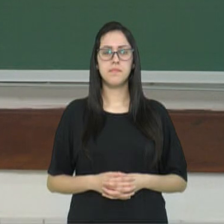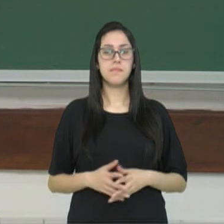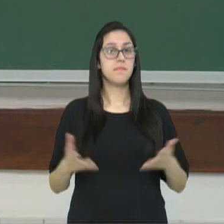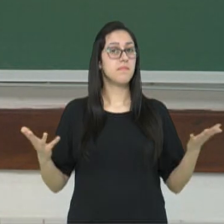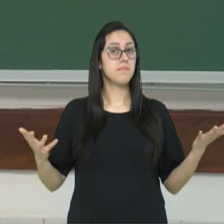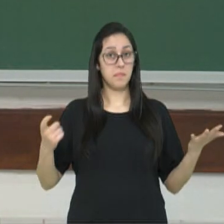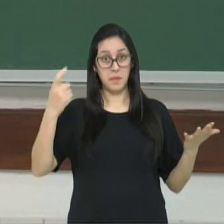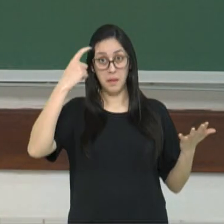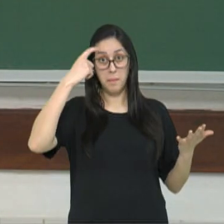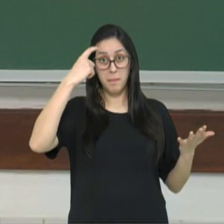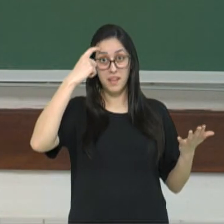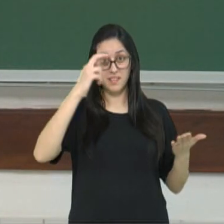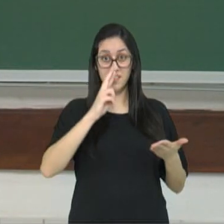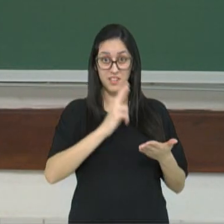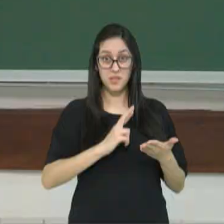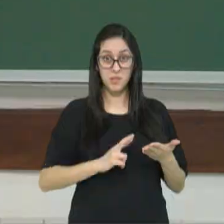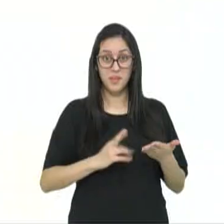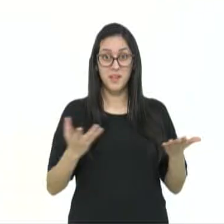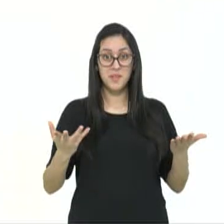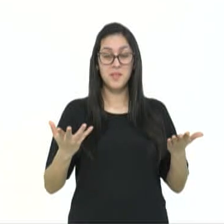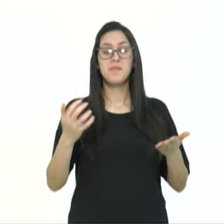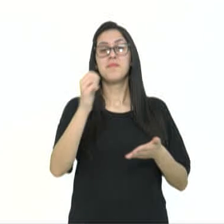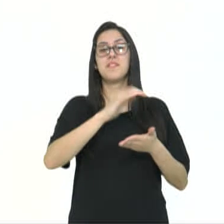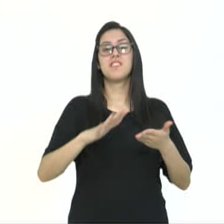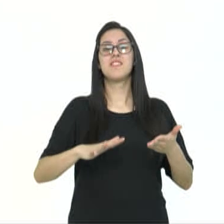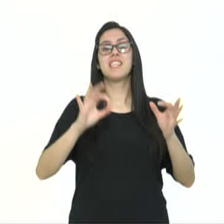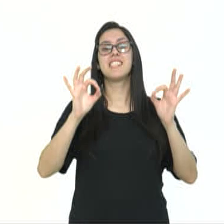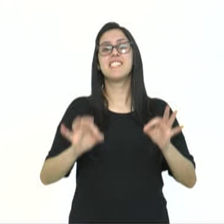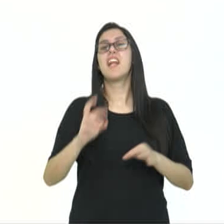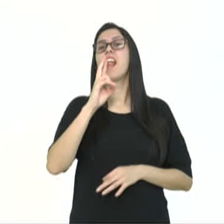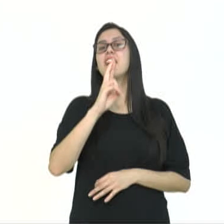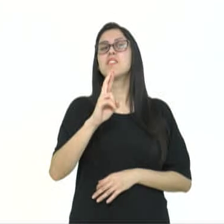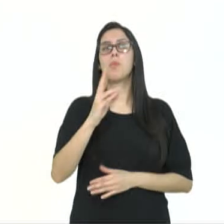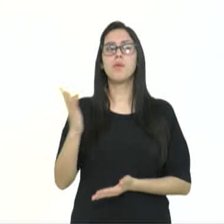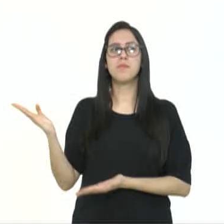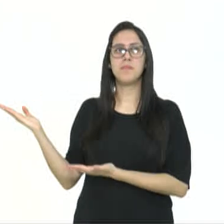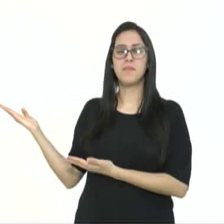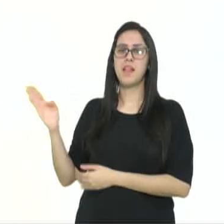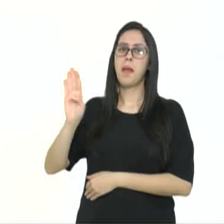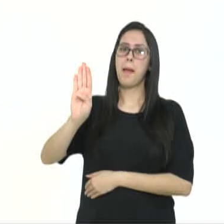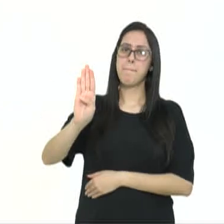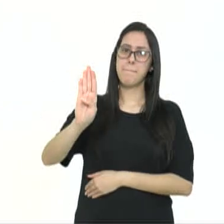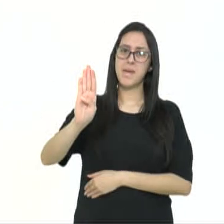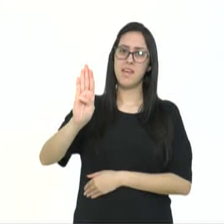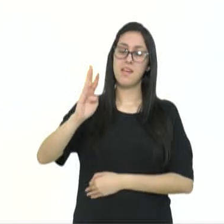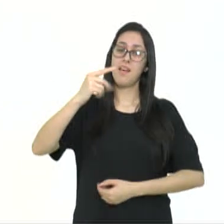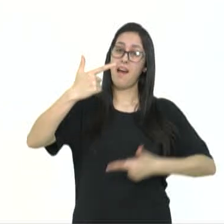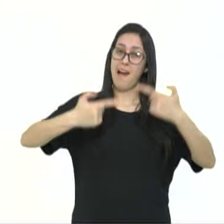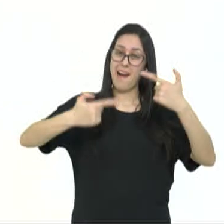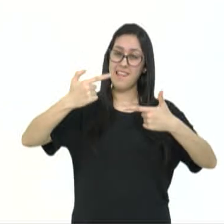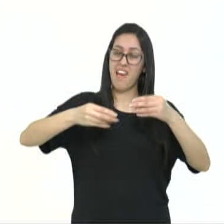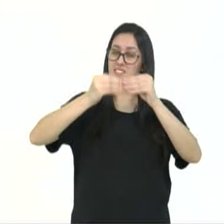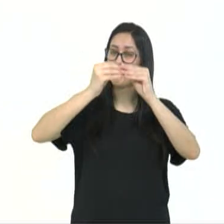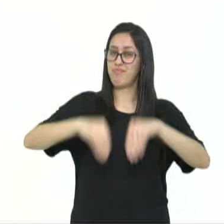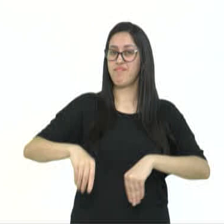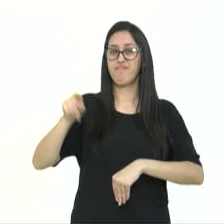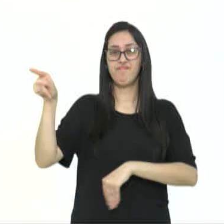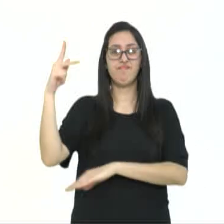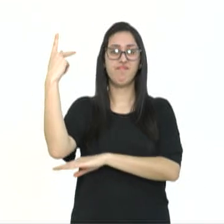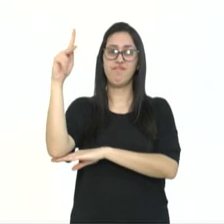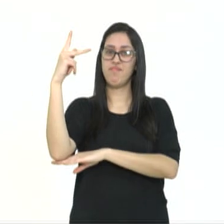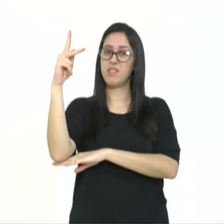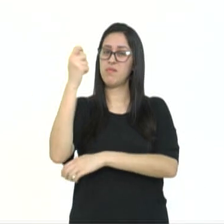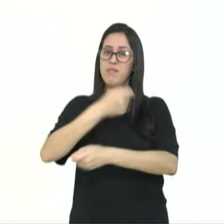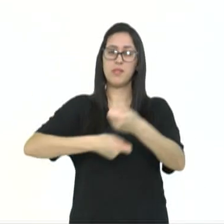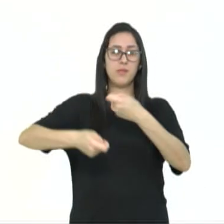Pensaram? Responderam? Alternativa correta. Letra B. A guerra fez um grande prejuízo para a população paraguaia e para a